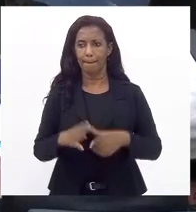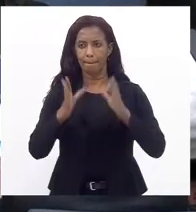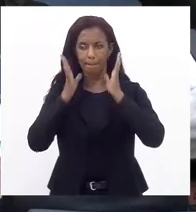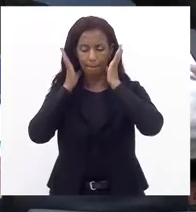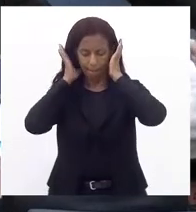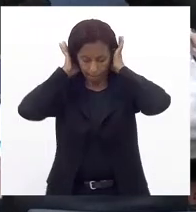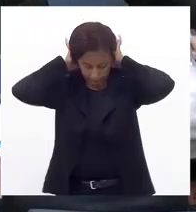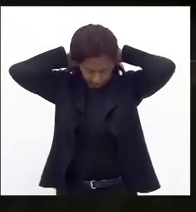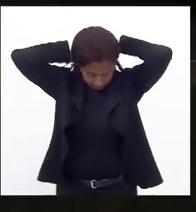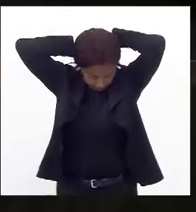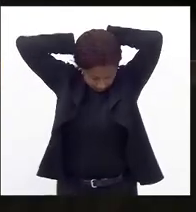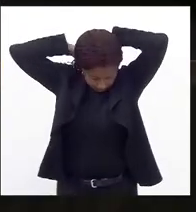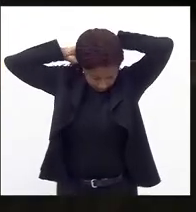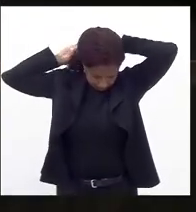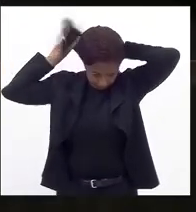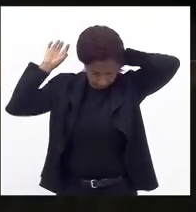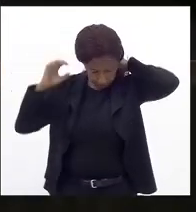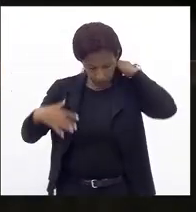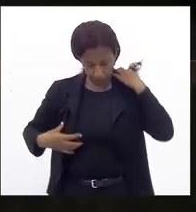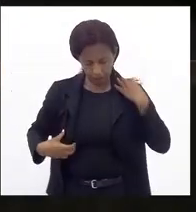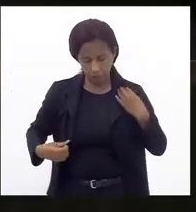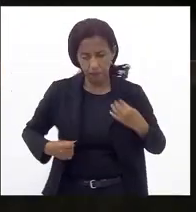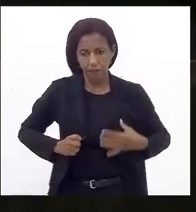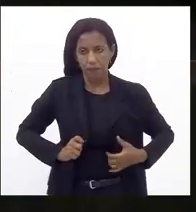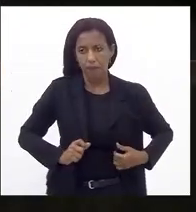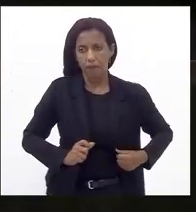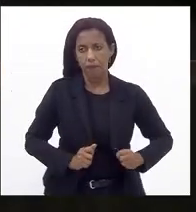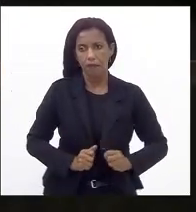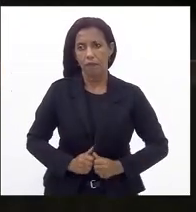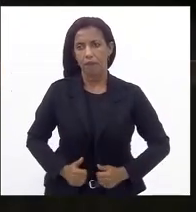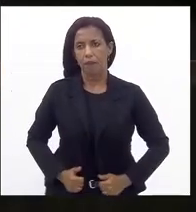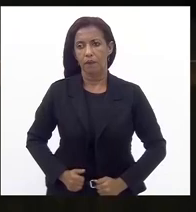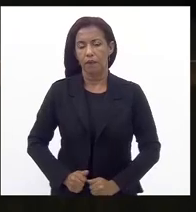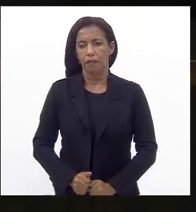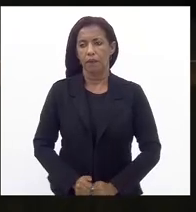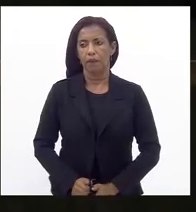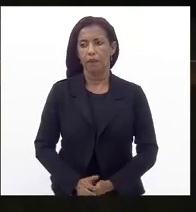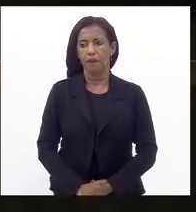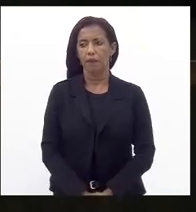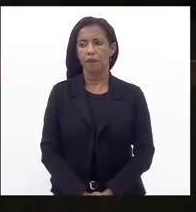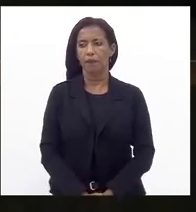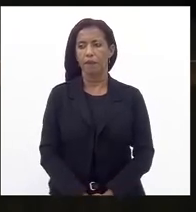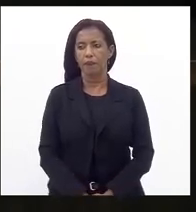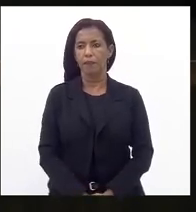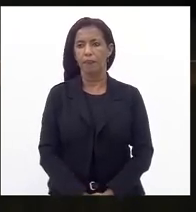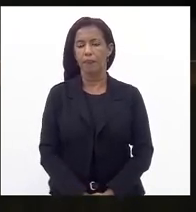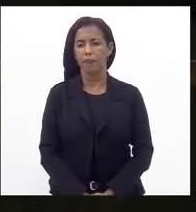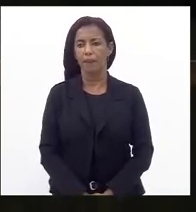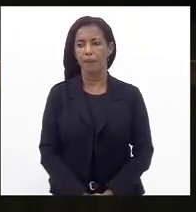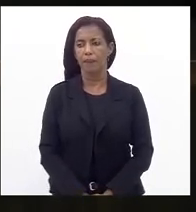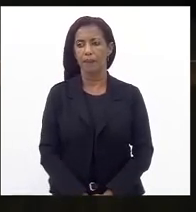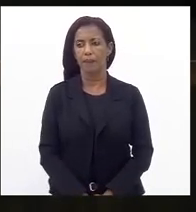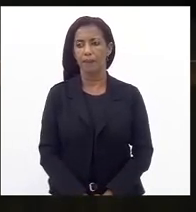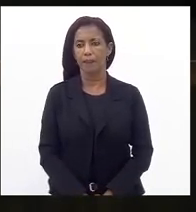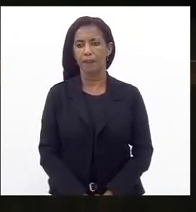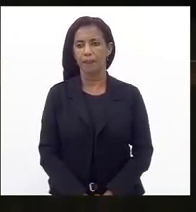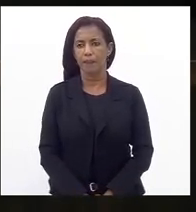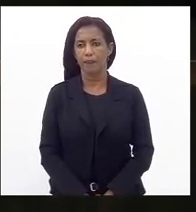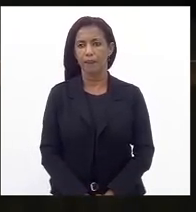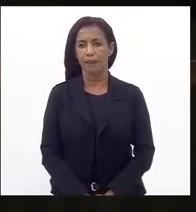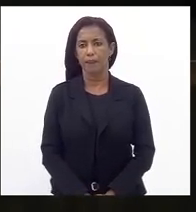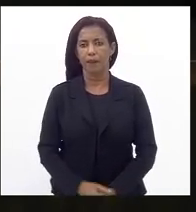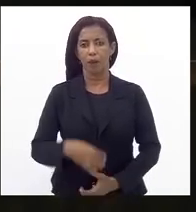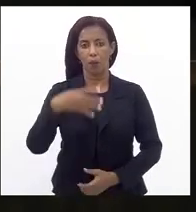e fica suprimido do quarto do artigo 6 fica suprimido o artigo e inciso 5º do Artigo 5